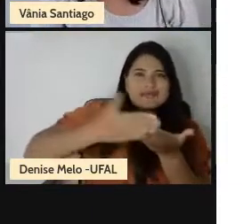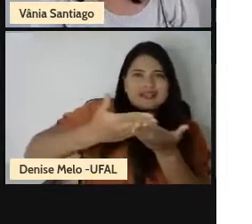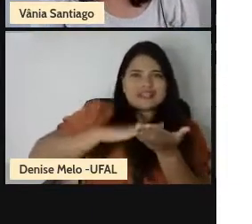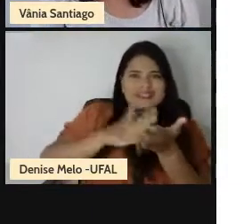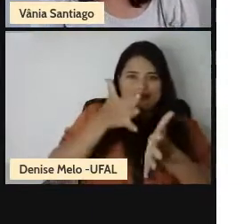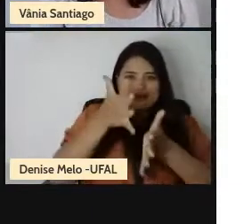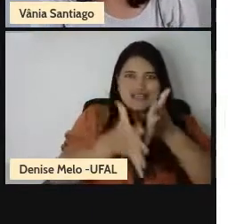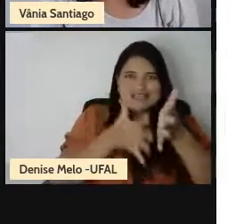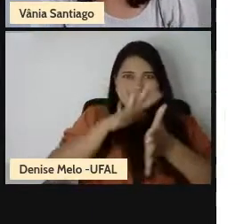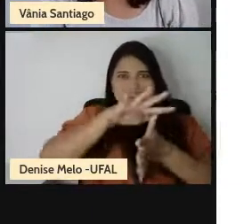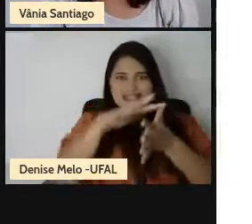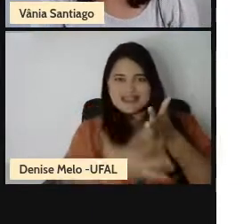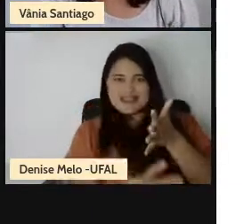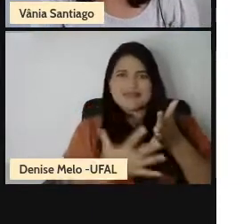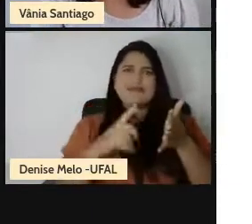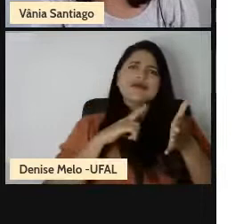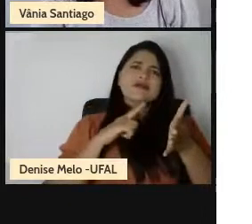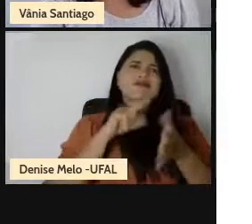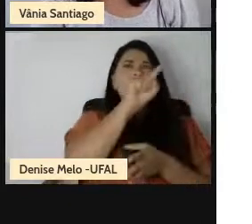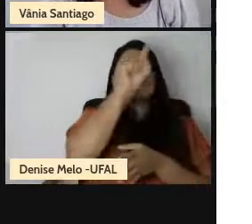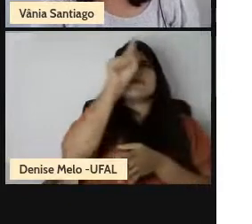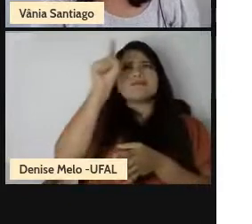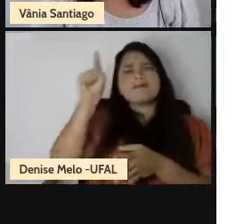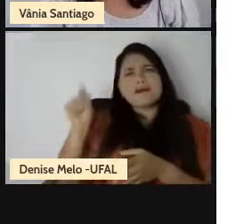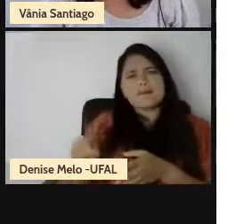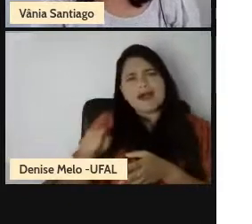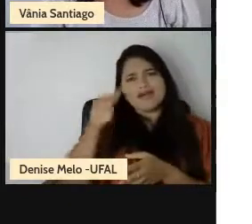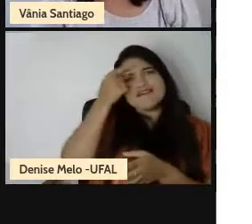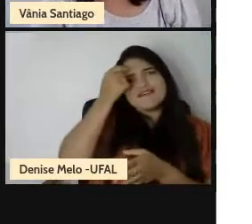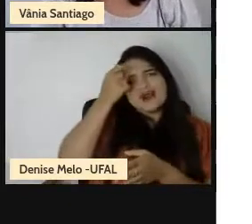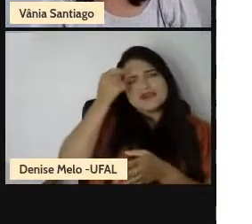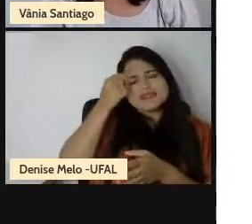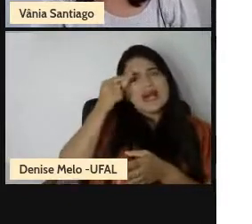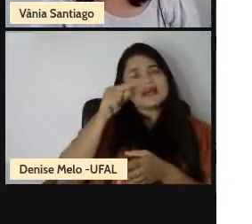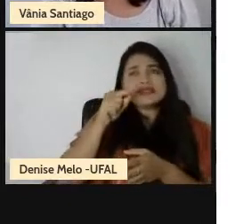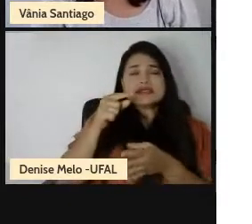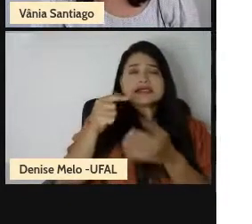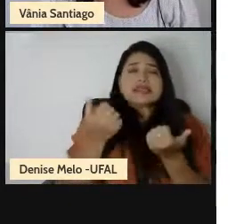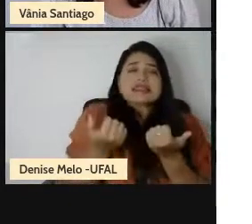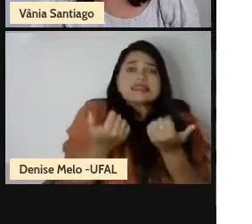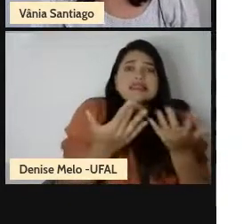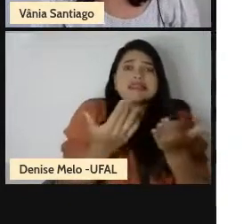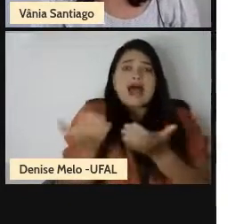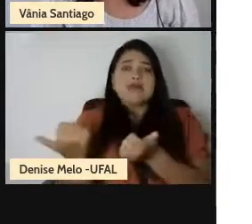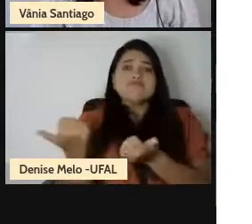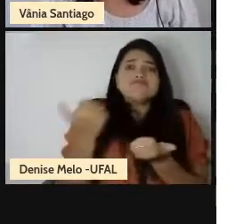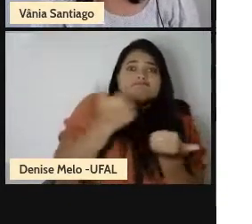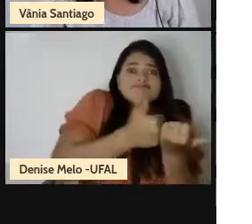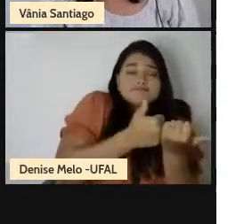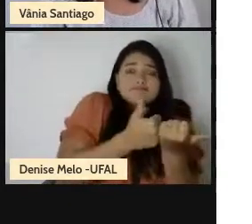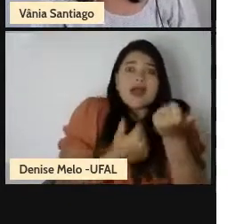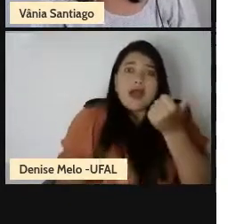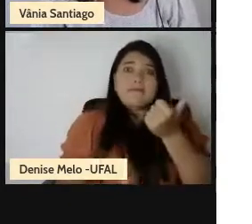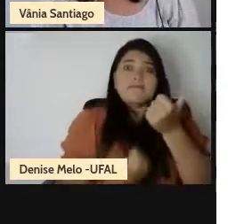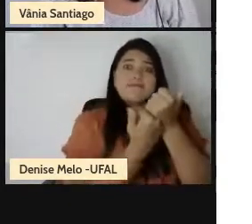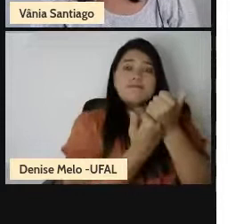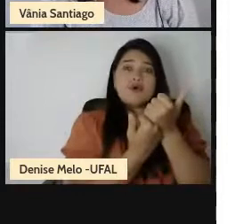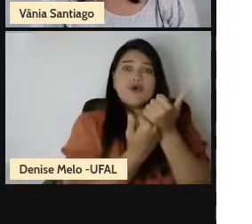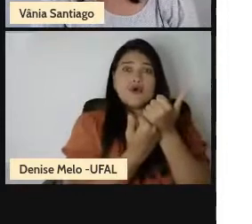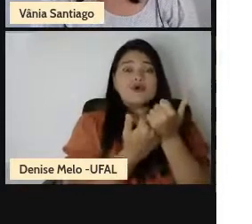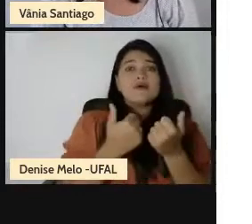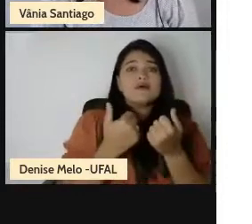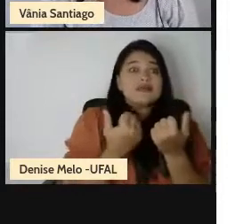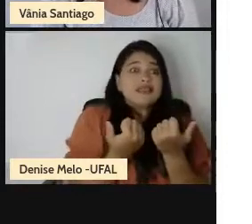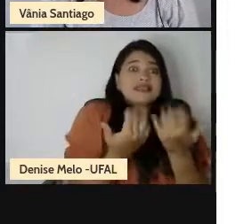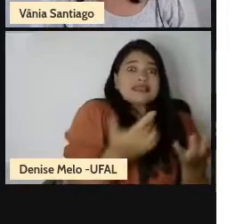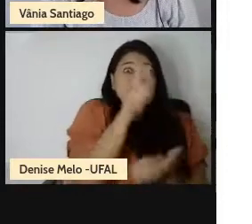organizado em diferentes universidades, isso colabora para a gente fazer esses delineamentos éticos para a profissão